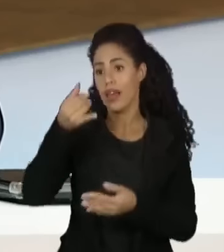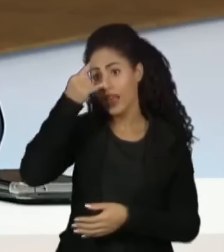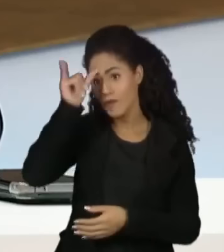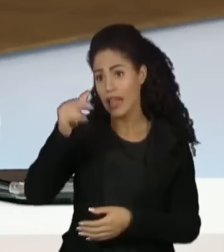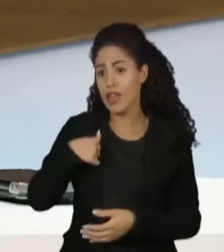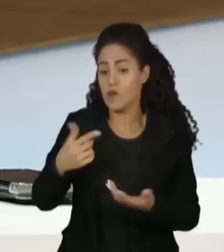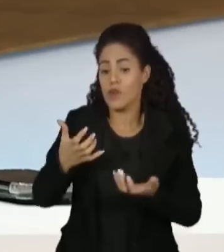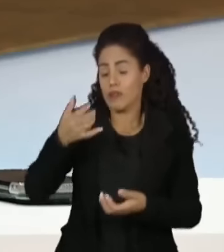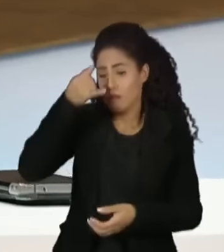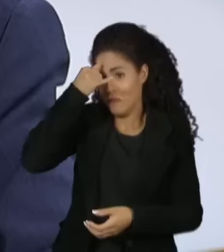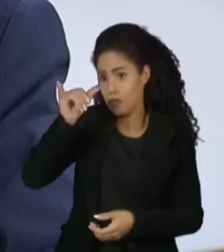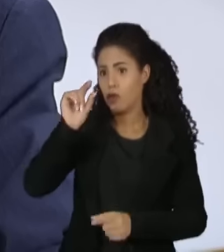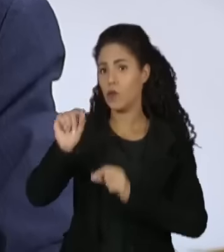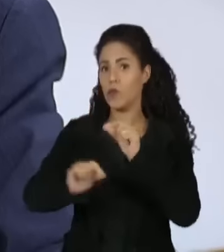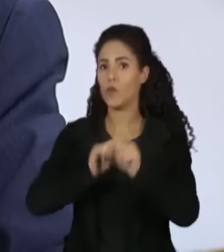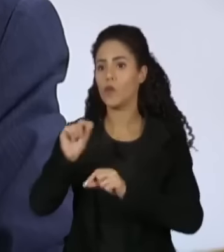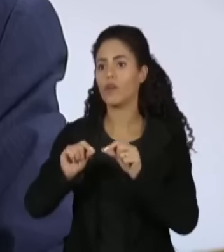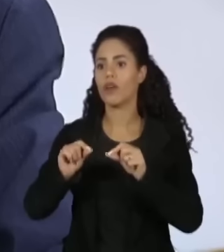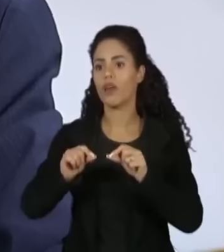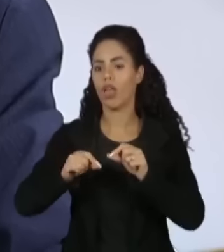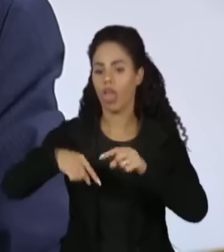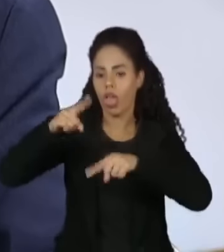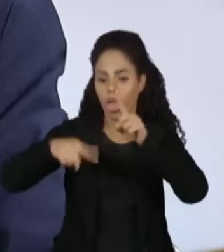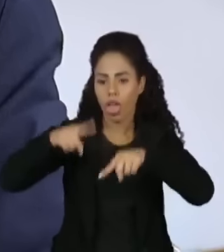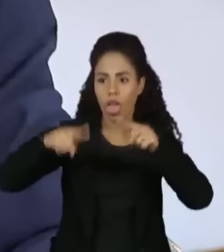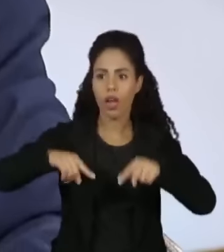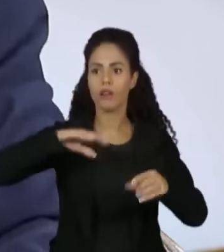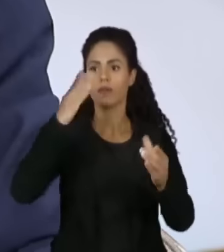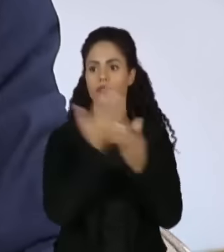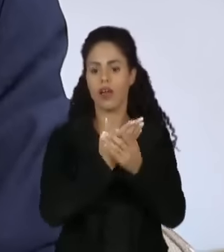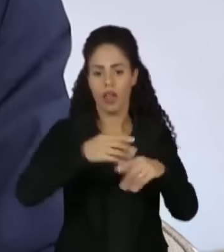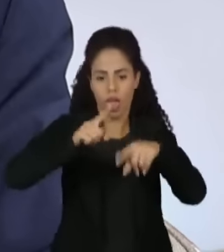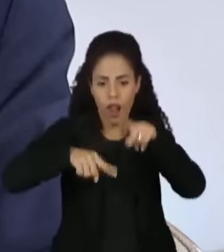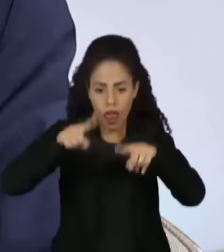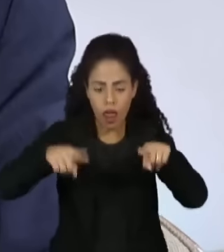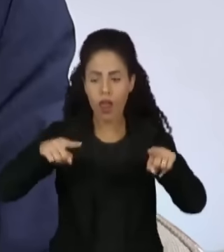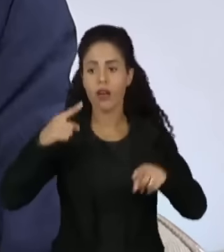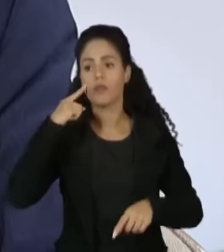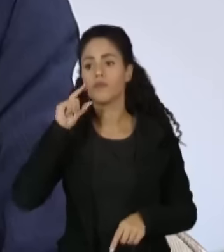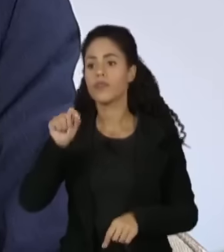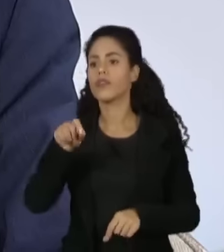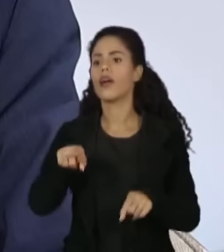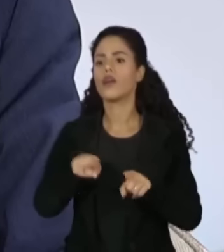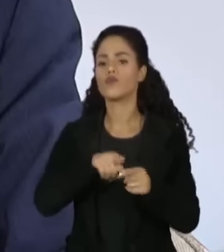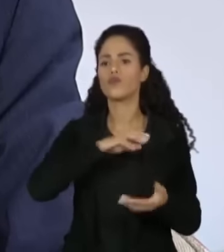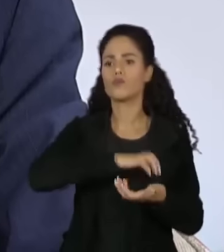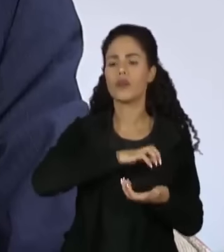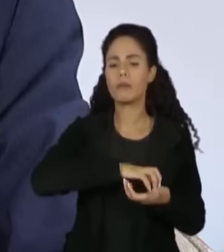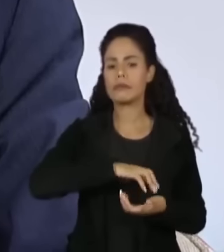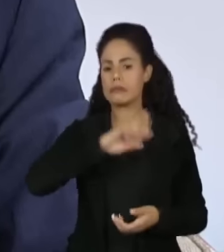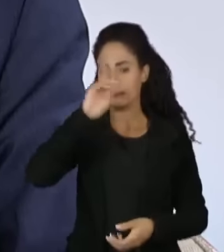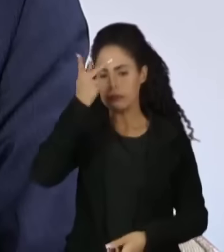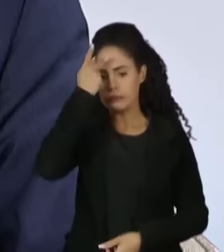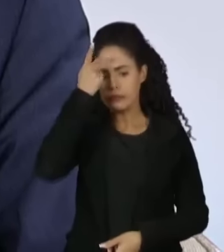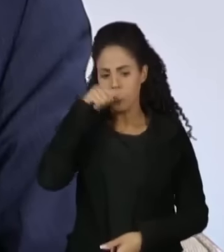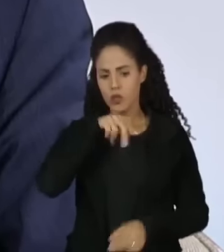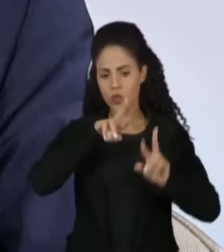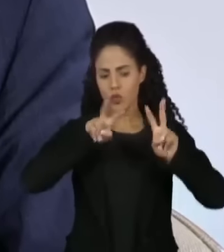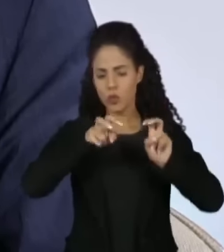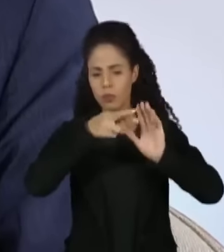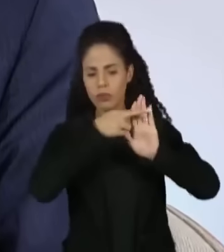mudei a jurisprudência, que é o tal do sobe e desce, o processo sobe e desce. E aí o Supremo voltou atrás nessa